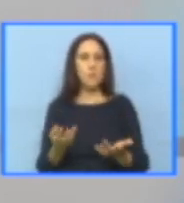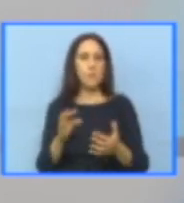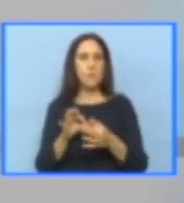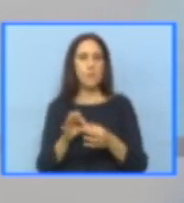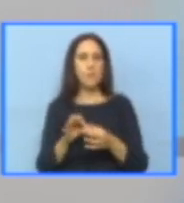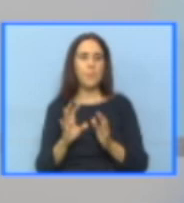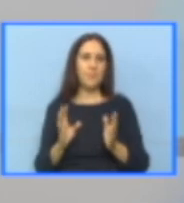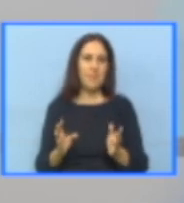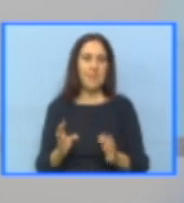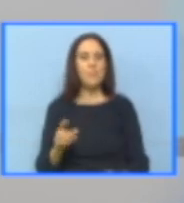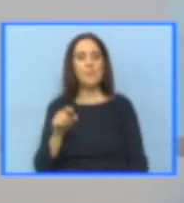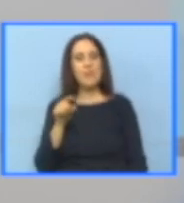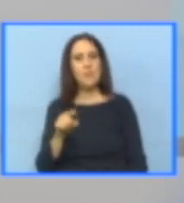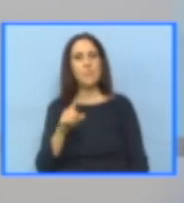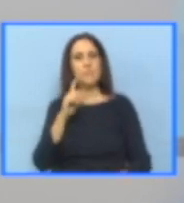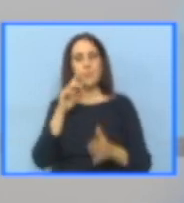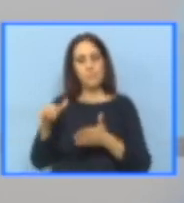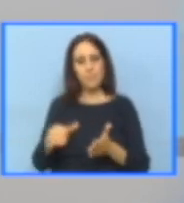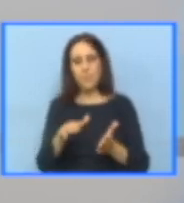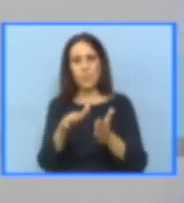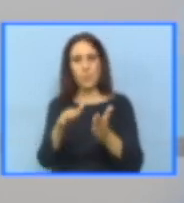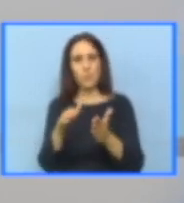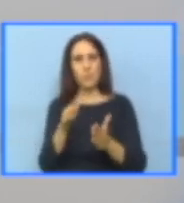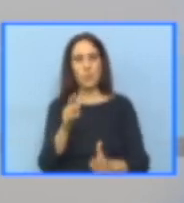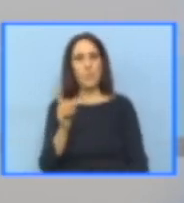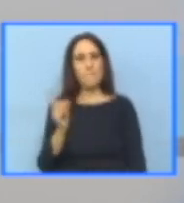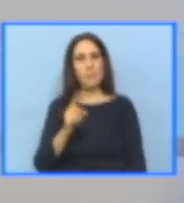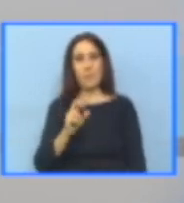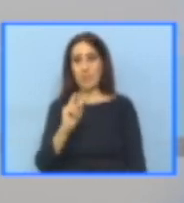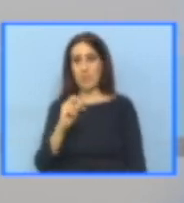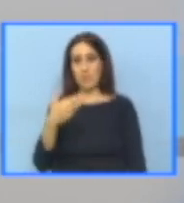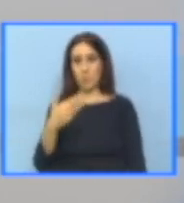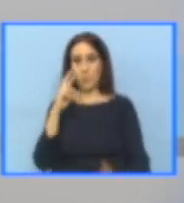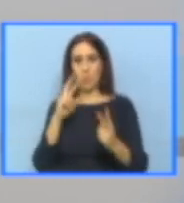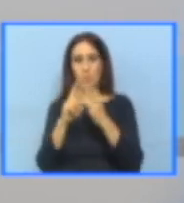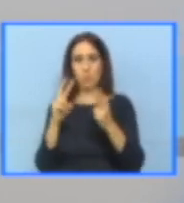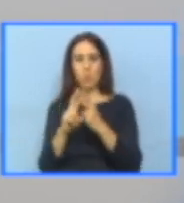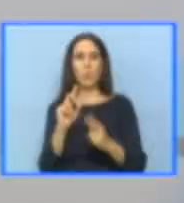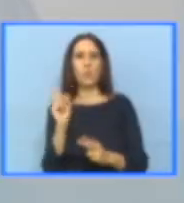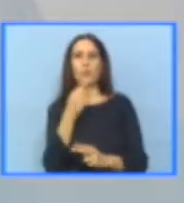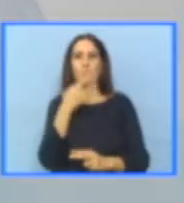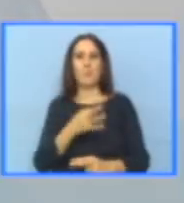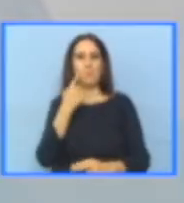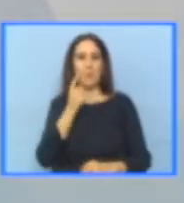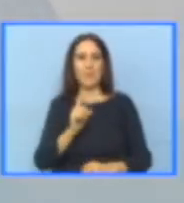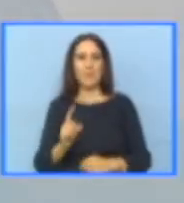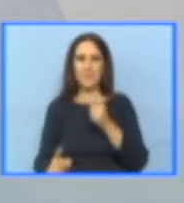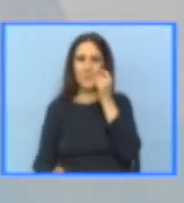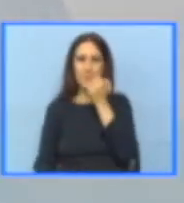Não, este percurso dos 31 encontros, eu não conheço todos, mas conheço bastante